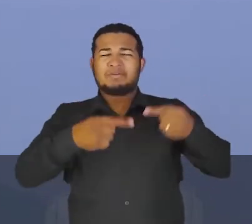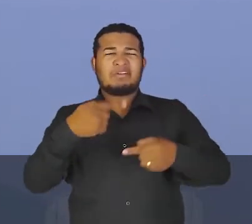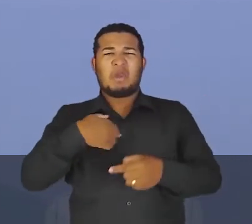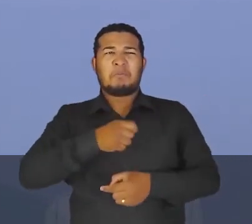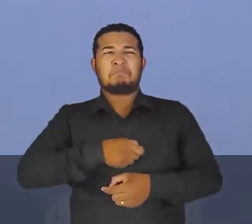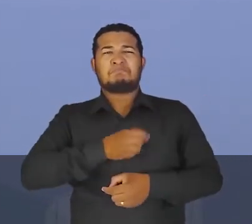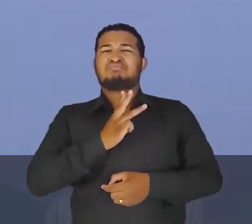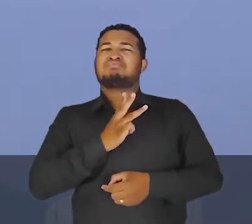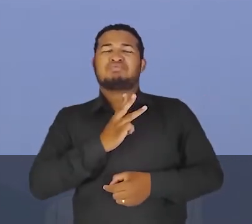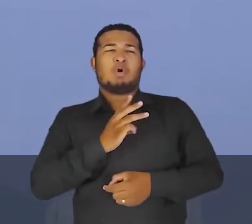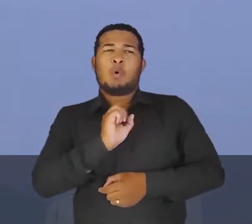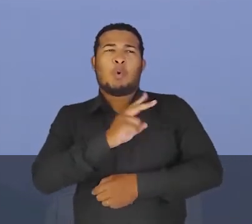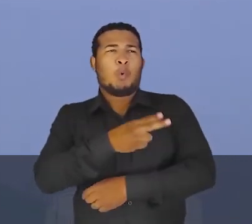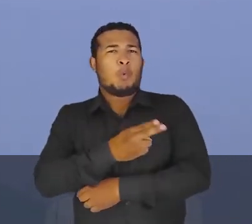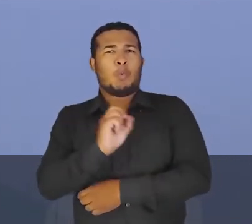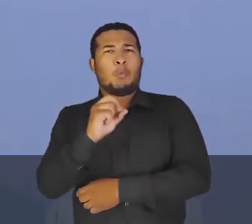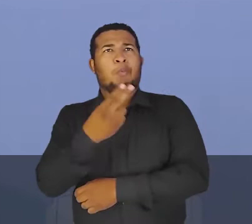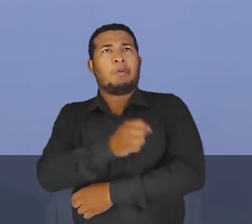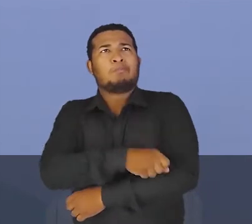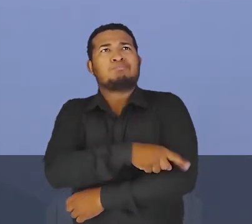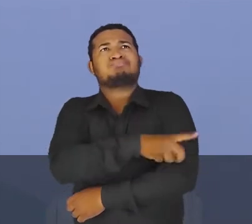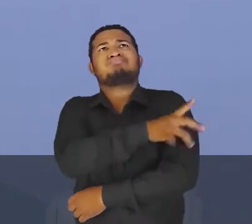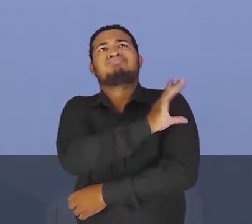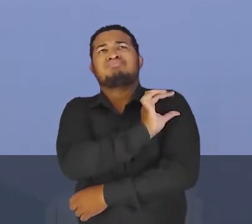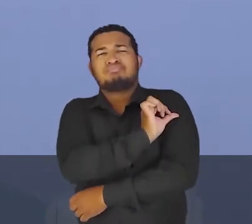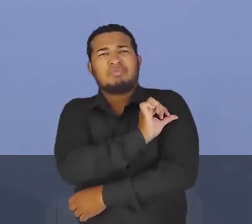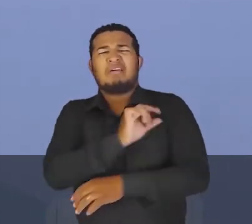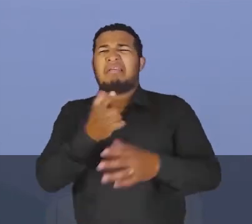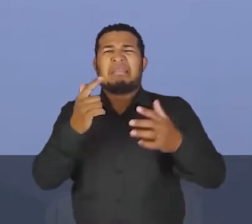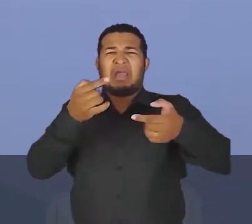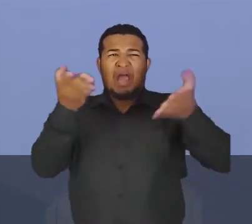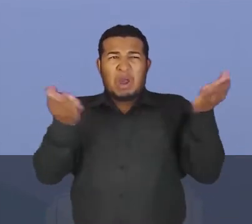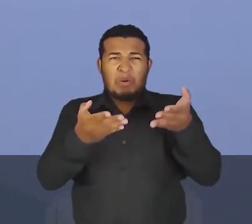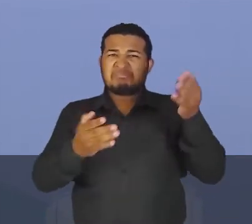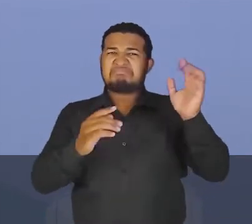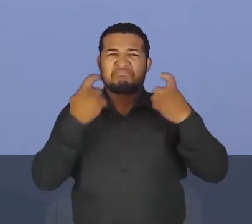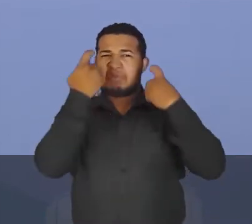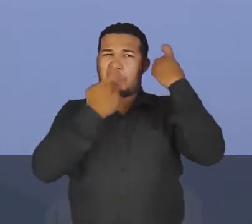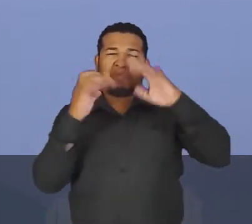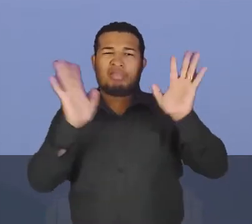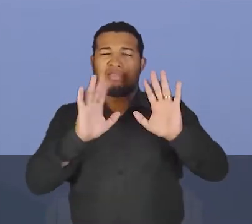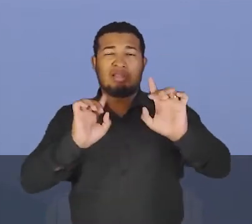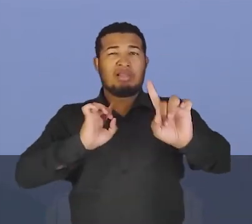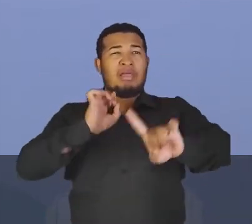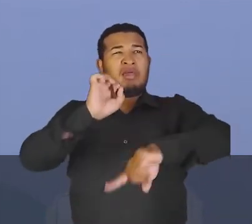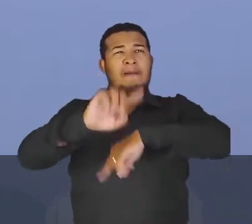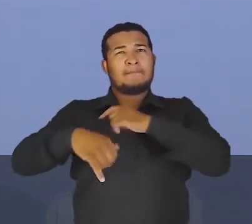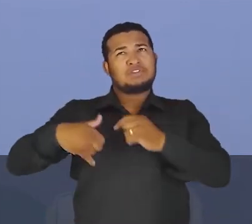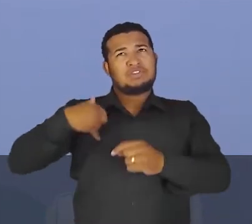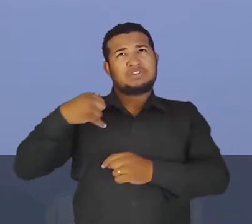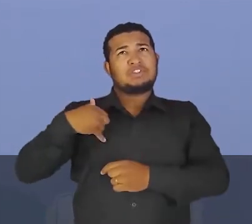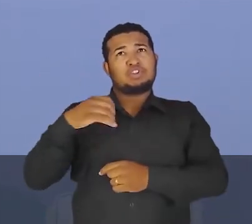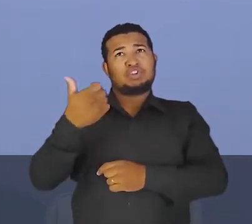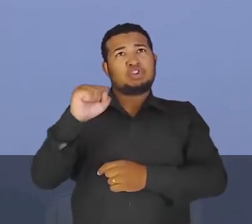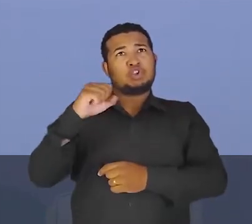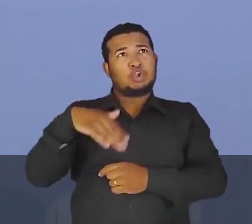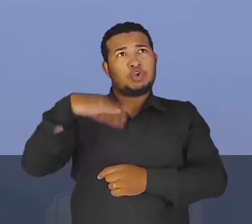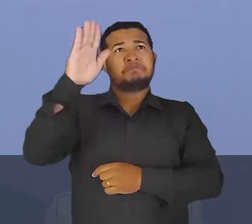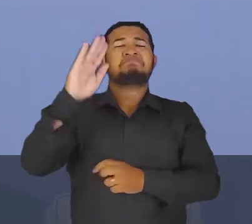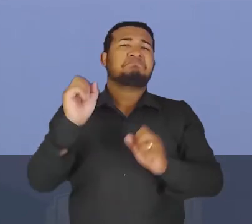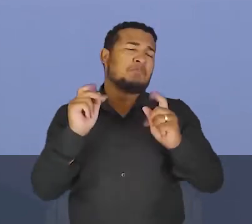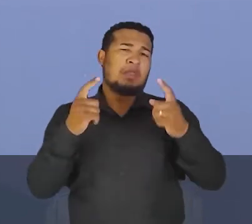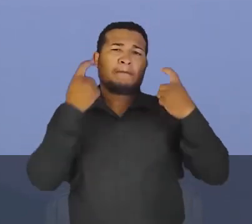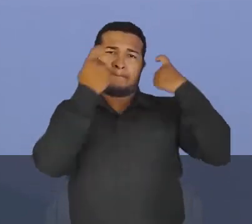médio, estou no ensino fundamental, eu não preciso me preocupar com política agora ainda. Eu depois, quando eu ficar maior, me preocupo com essa